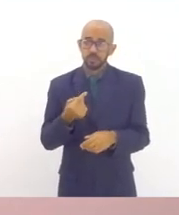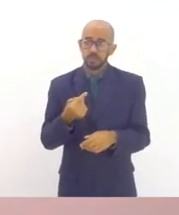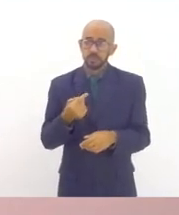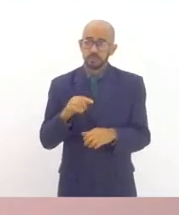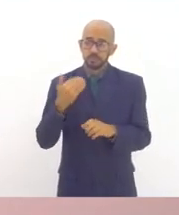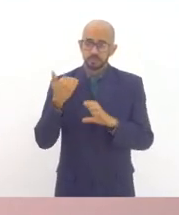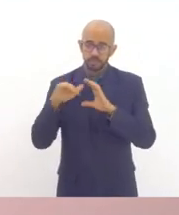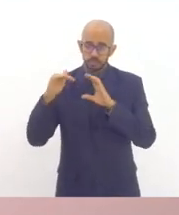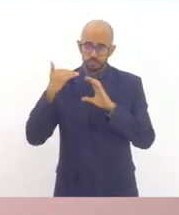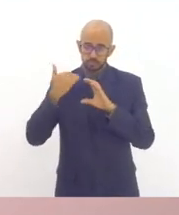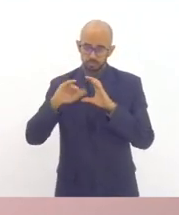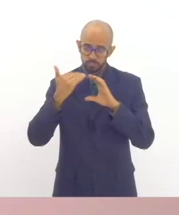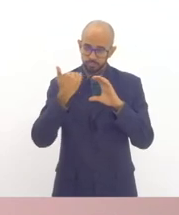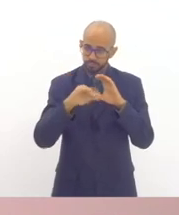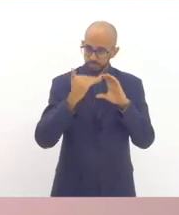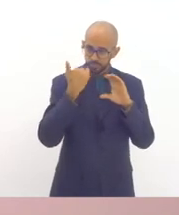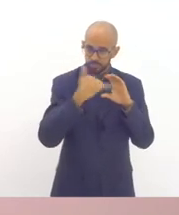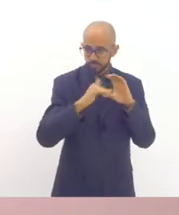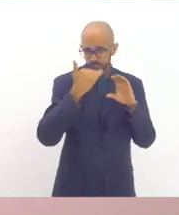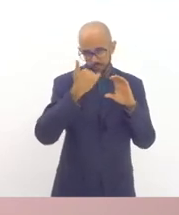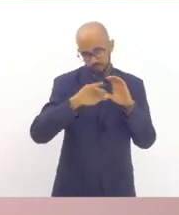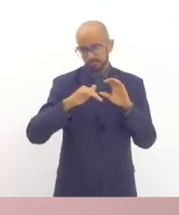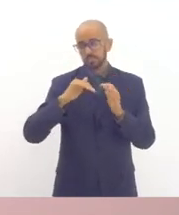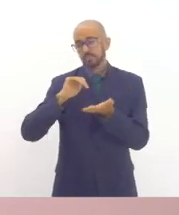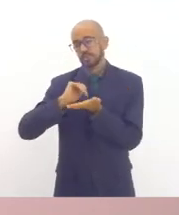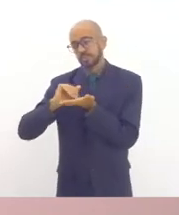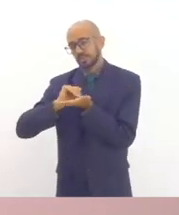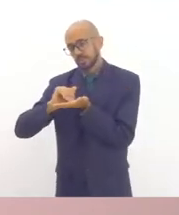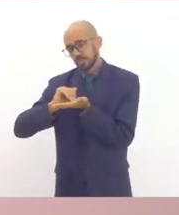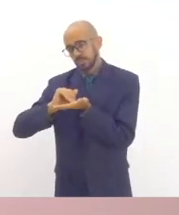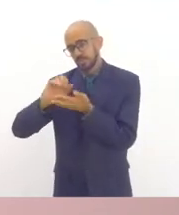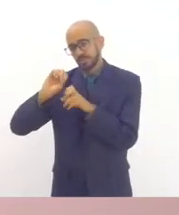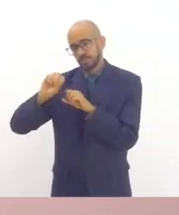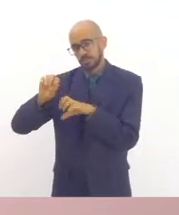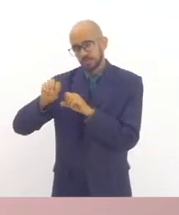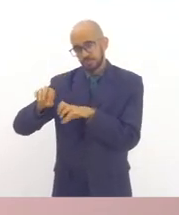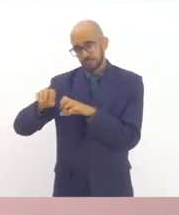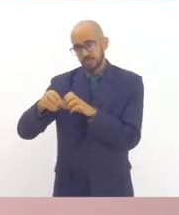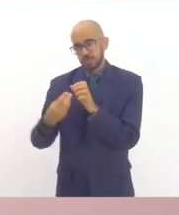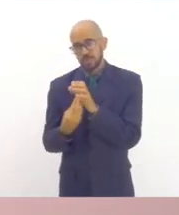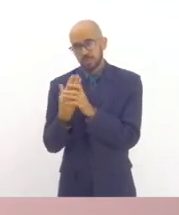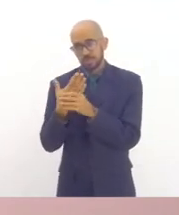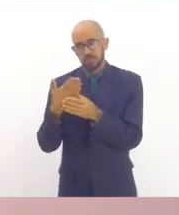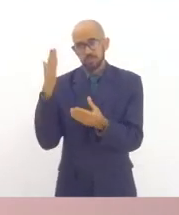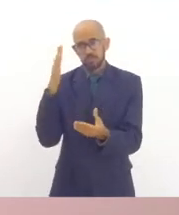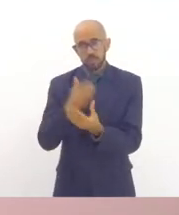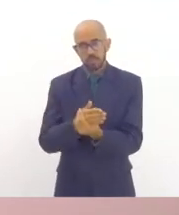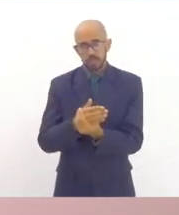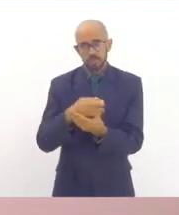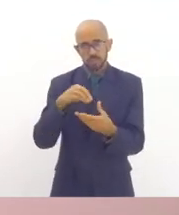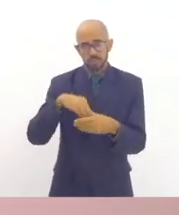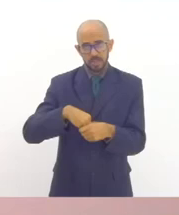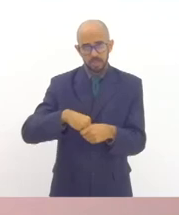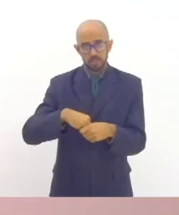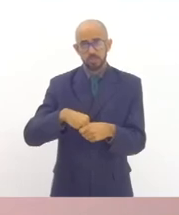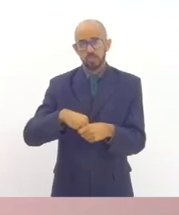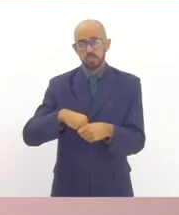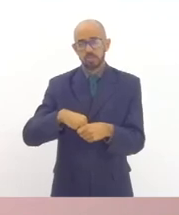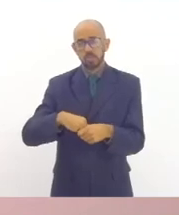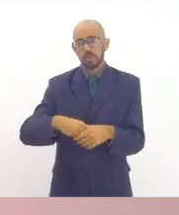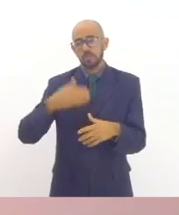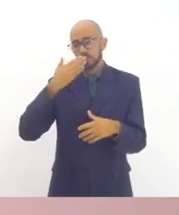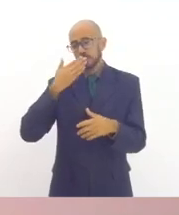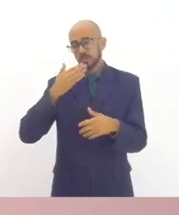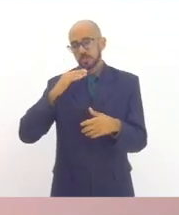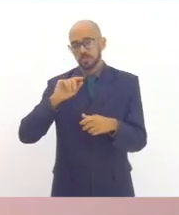mandando e-mails para a Secretaria de Educação, virou um processo dentro da secretaria. E qual é a reivindicação?